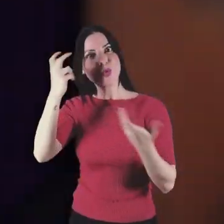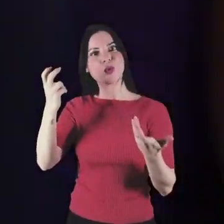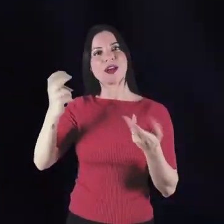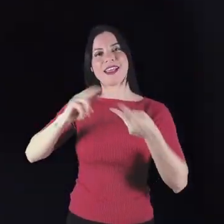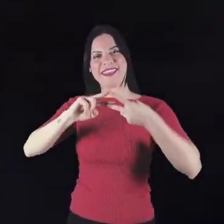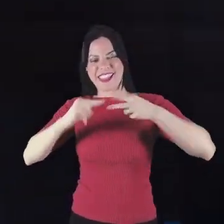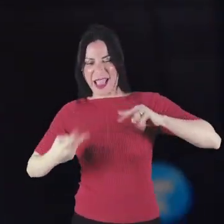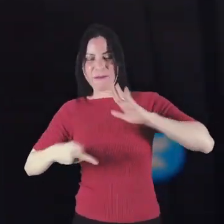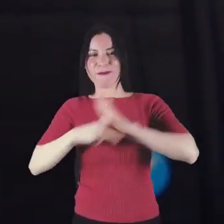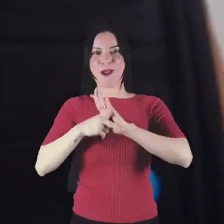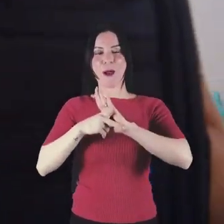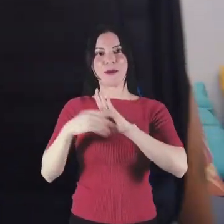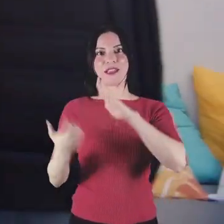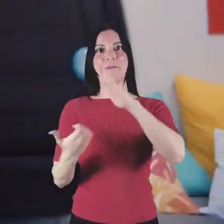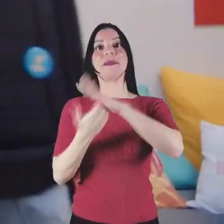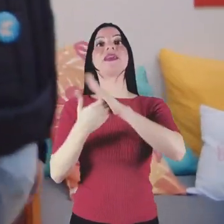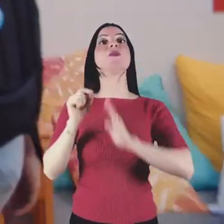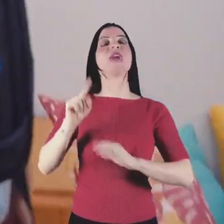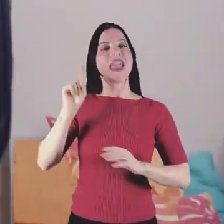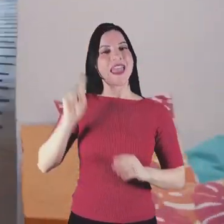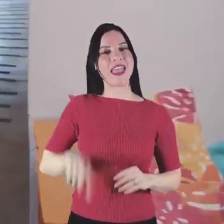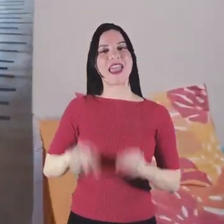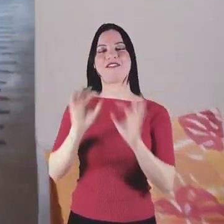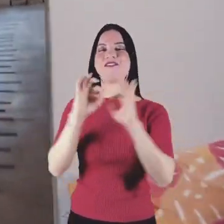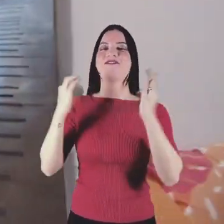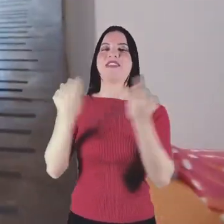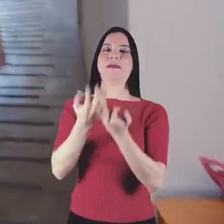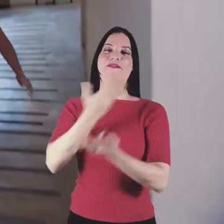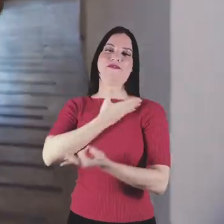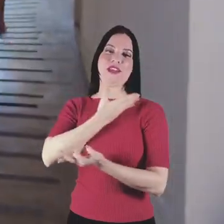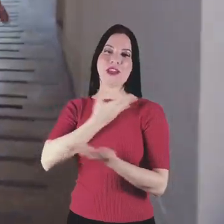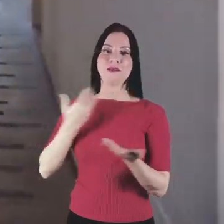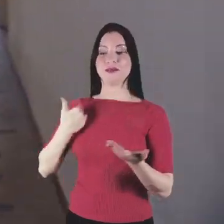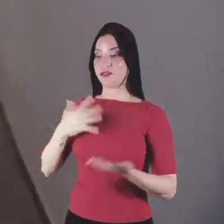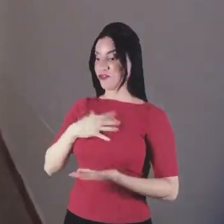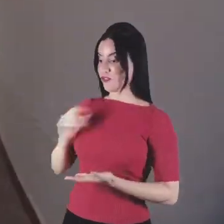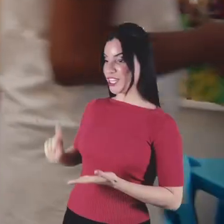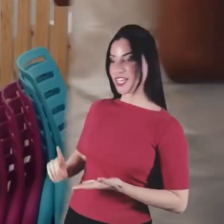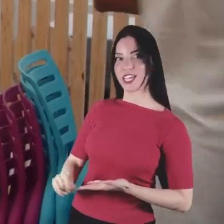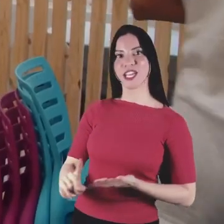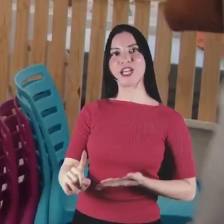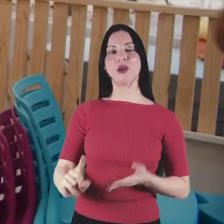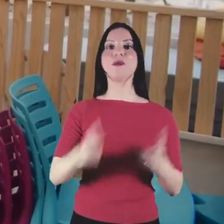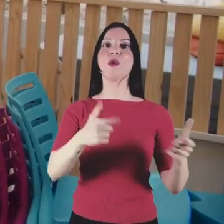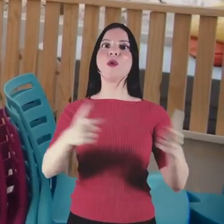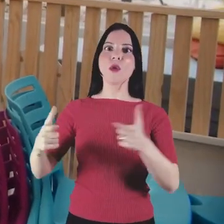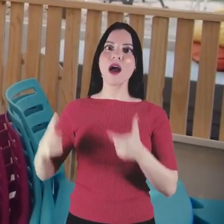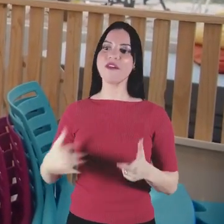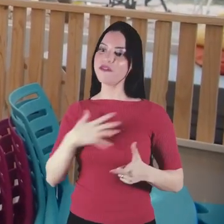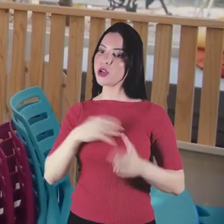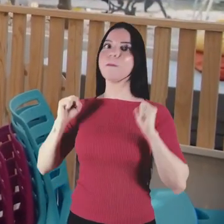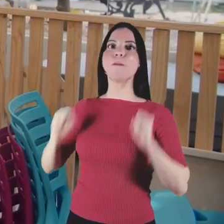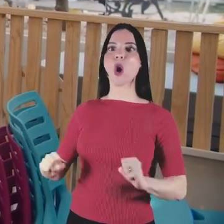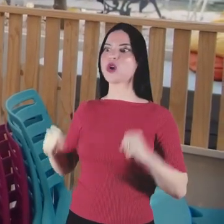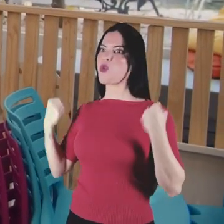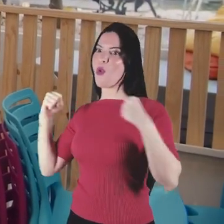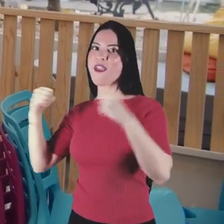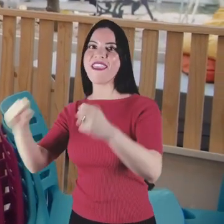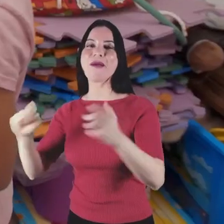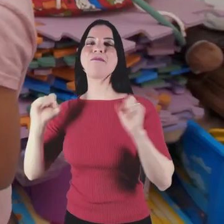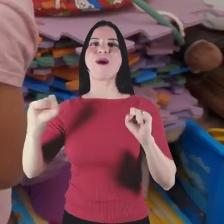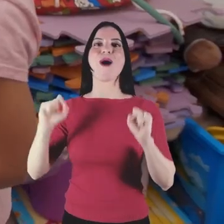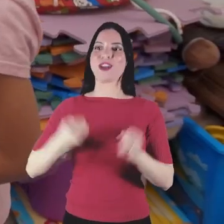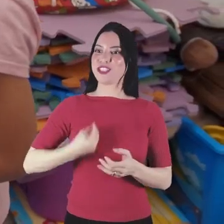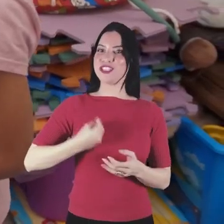a nossa cultura, nosso DNA é family friendly. As crianças são sempre bem-vindas. Quando a gente pensou na casa, em 2019, ter